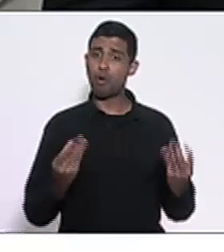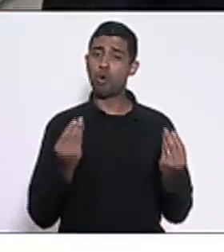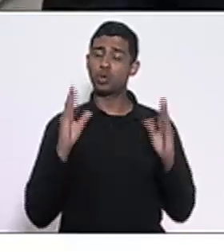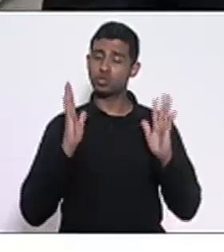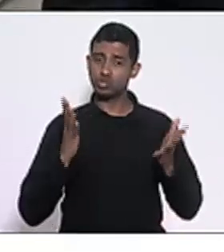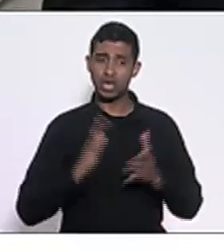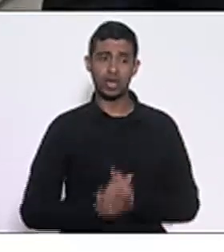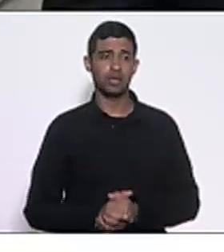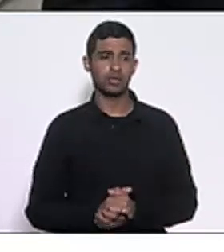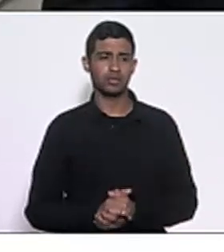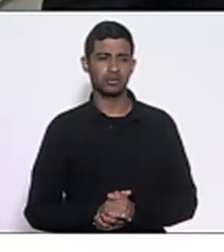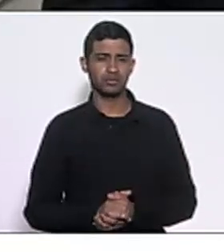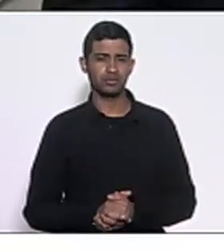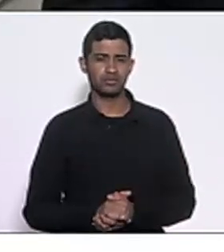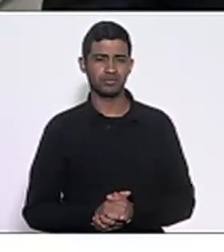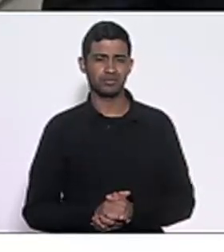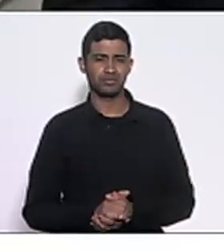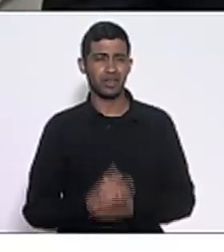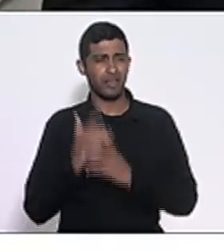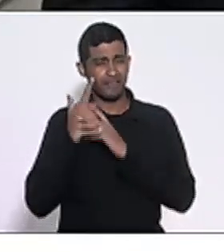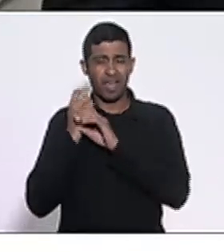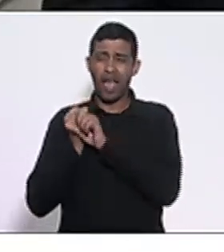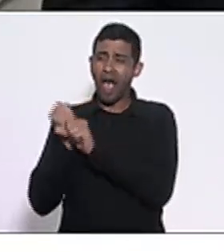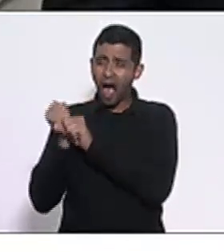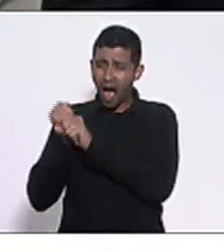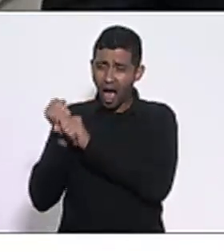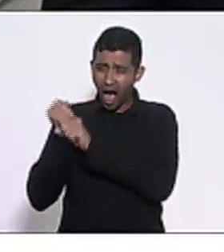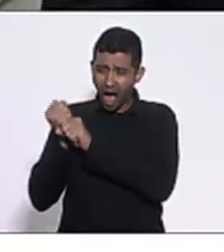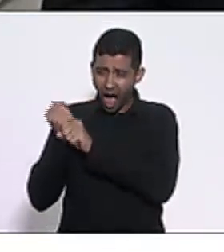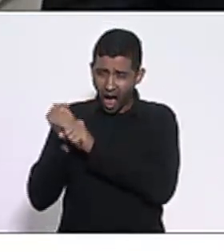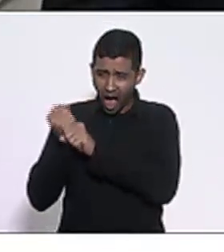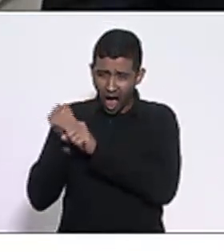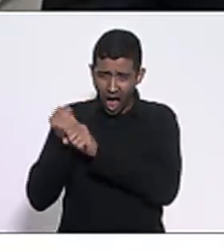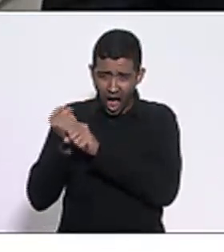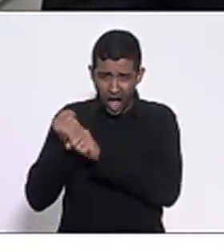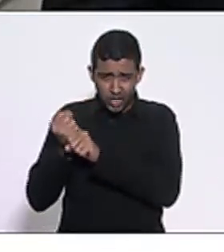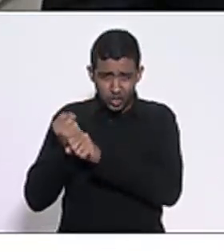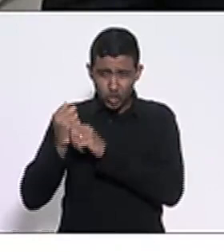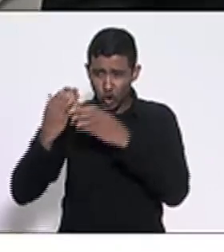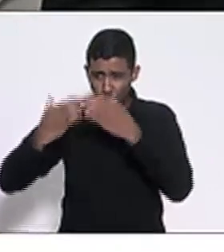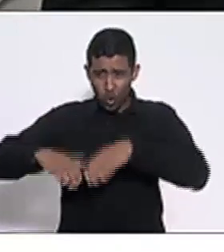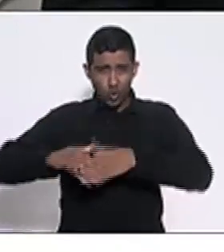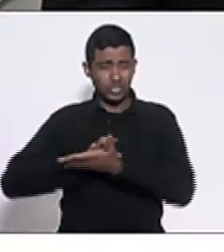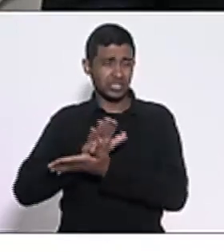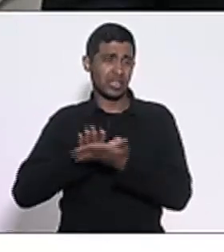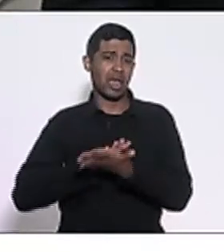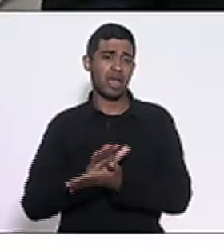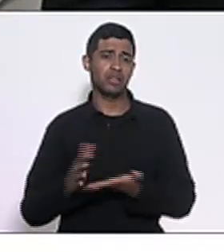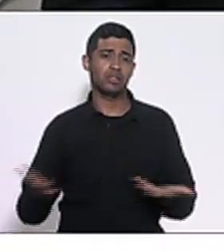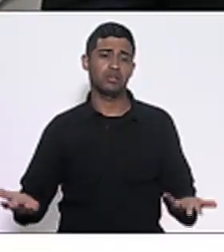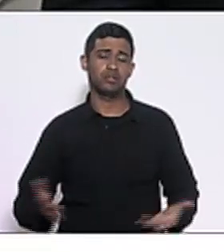Mas não, anos a fio sem fazer o maldito concurso,